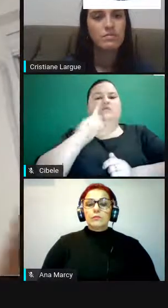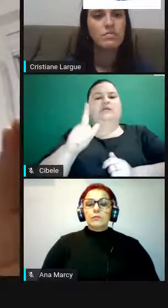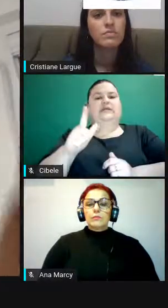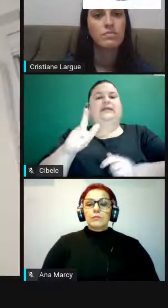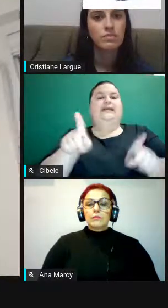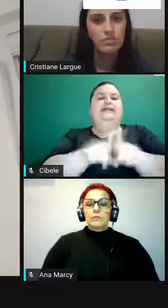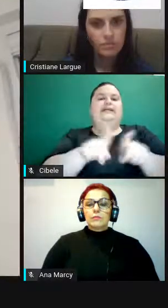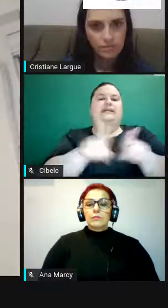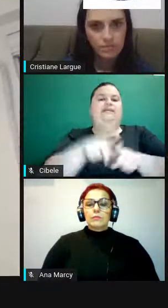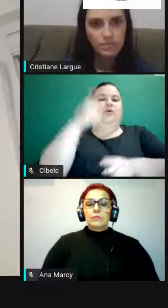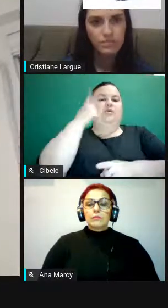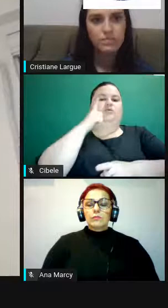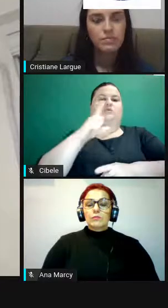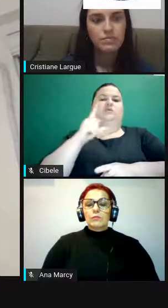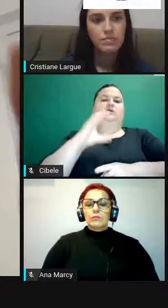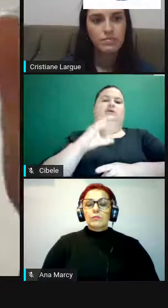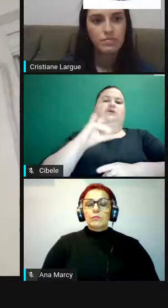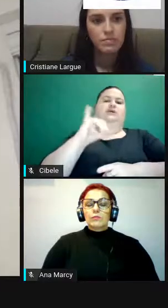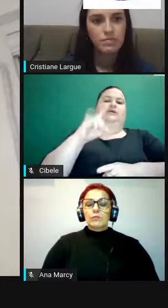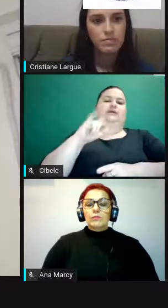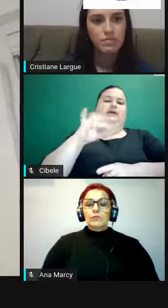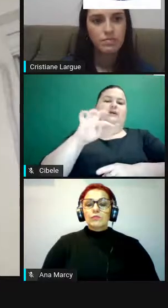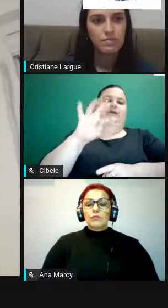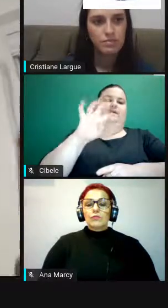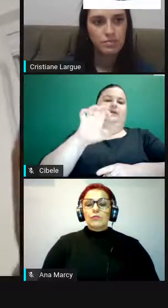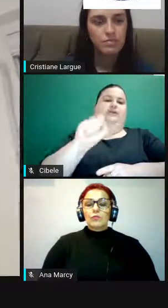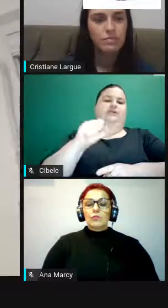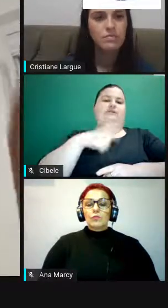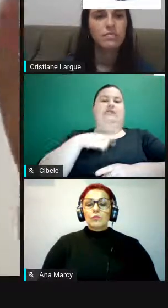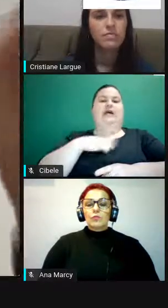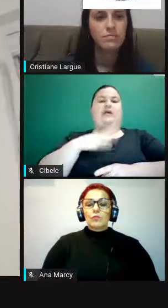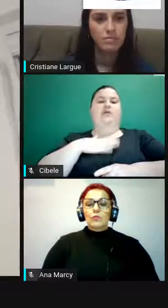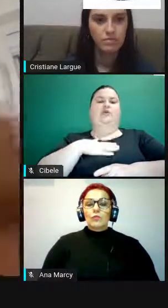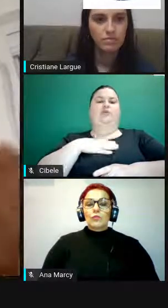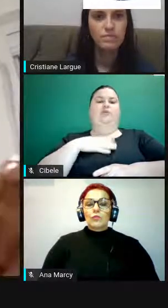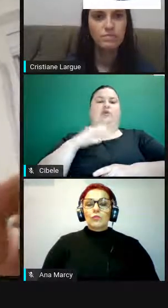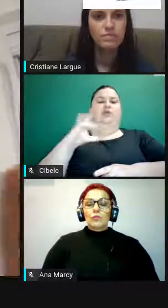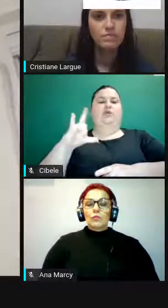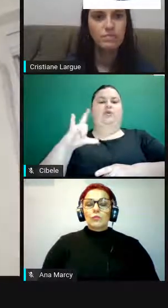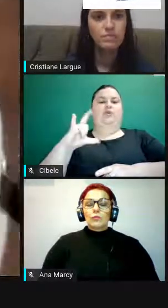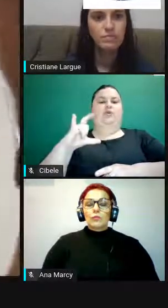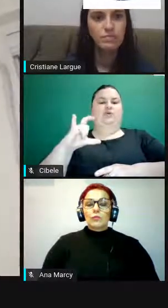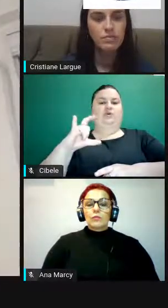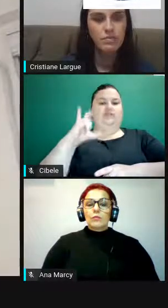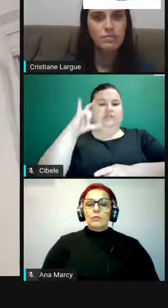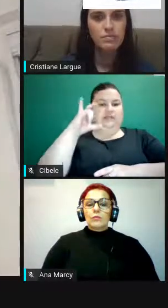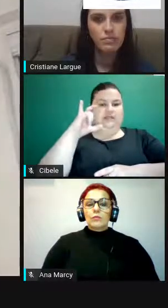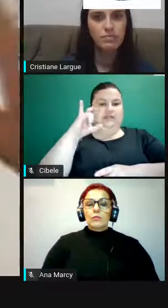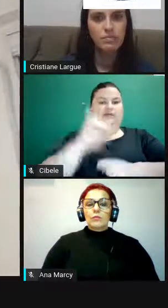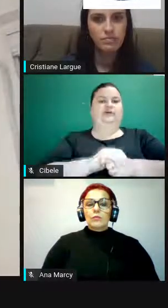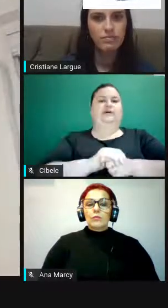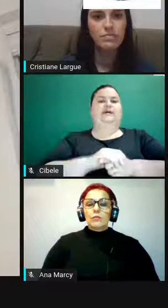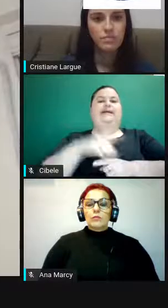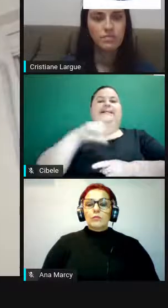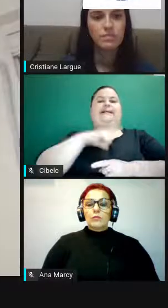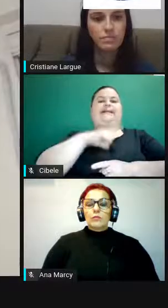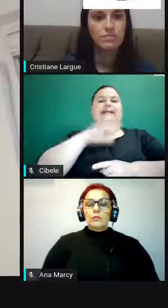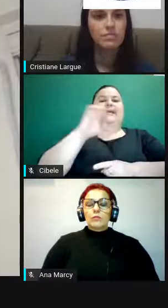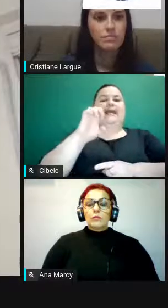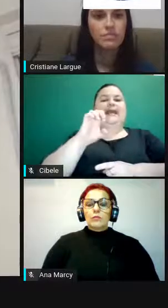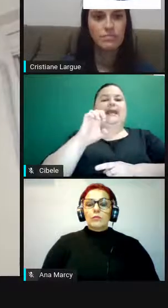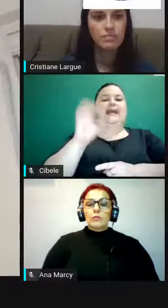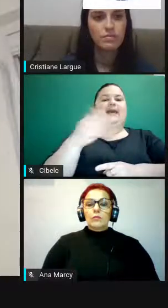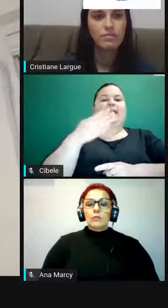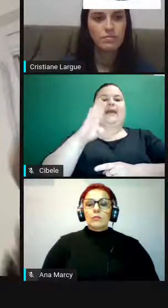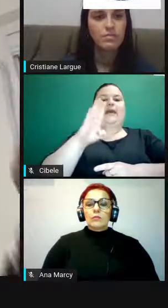saber prospectar clientes lá na minha no Instagram tem um e-book que se chama marketing para viola que tu pode ir lá e baixa de graça não